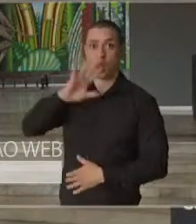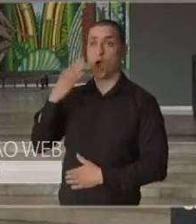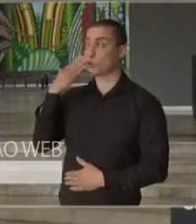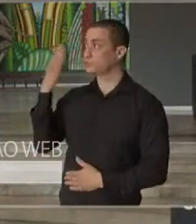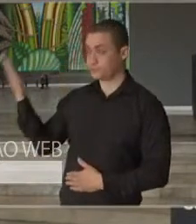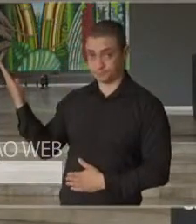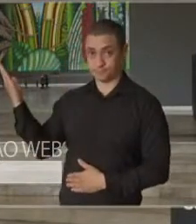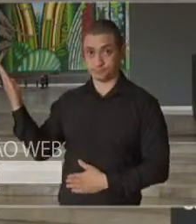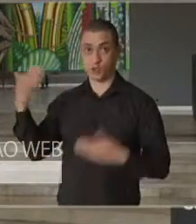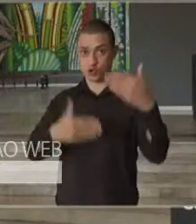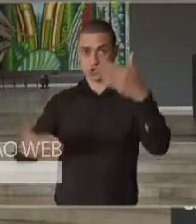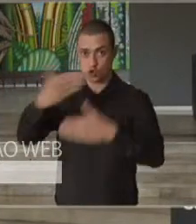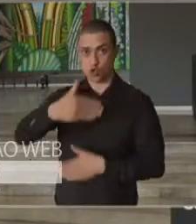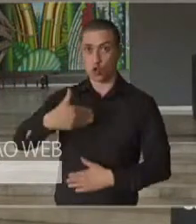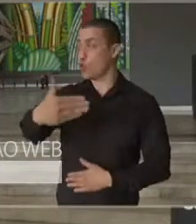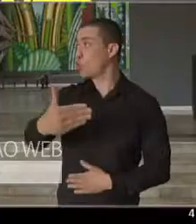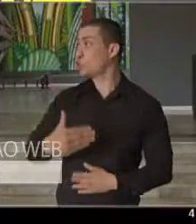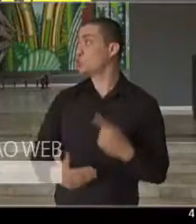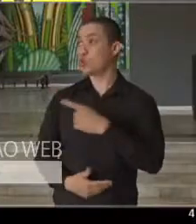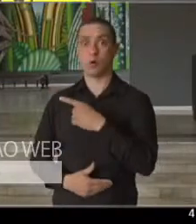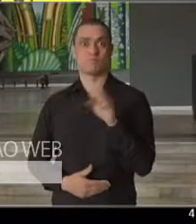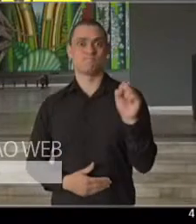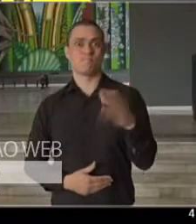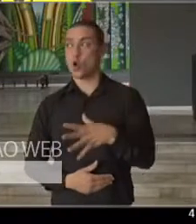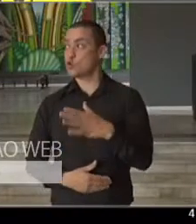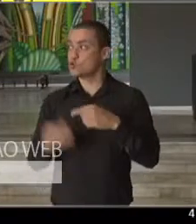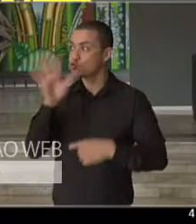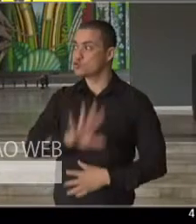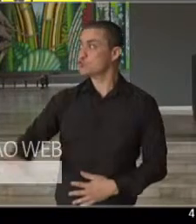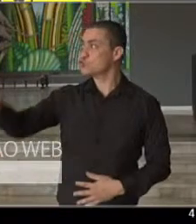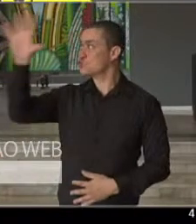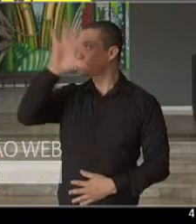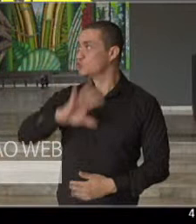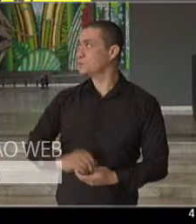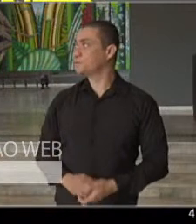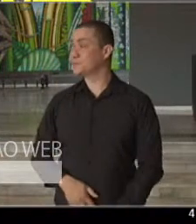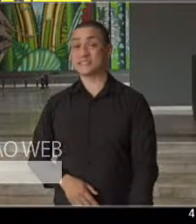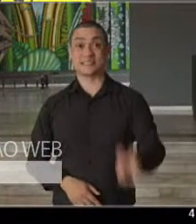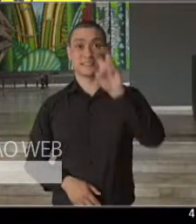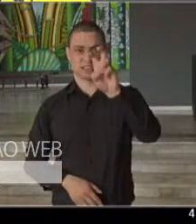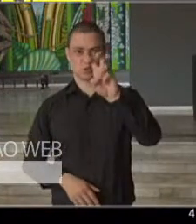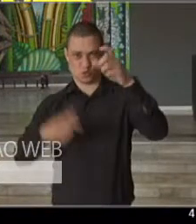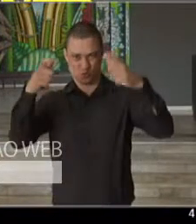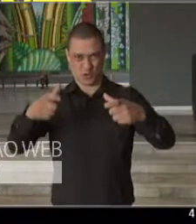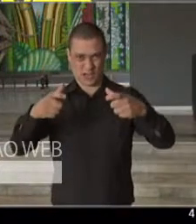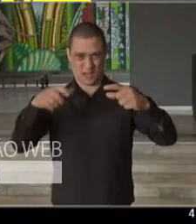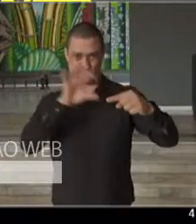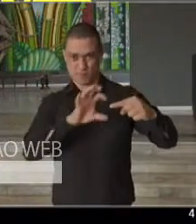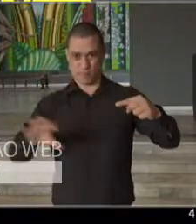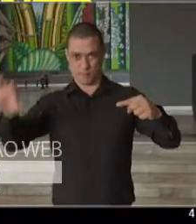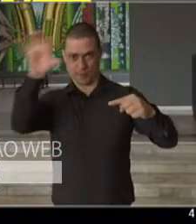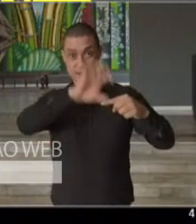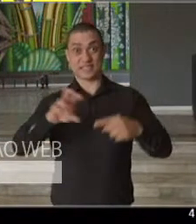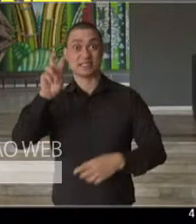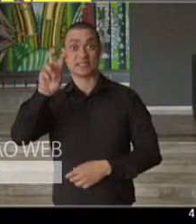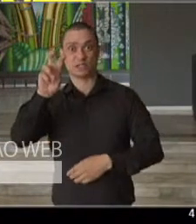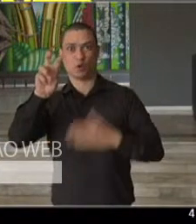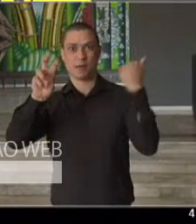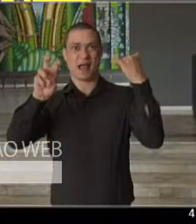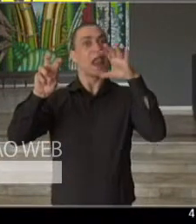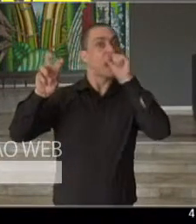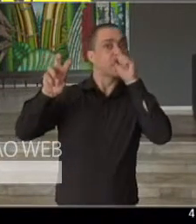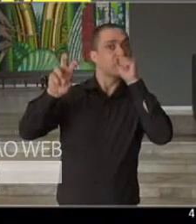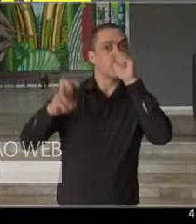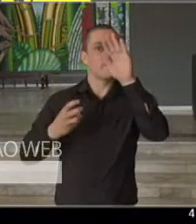Na próxima página, um grande avanço na atualização. Temos 5 regiões que avançaram para uma fase